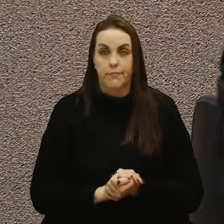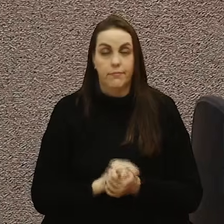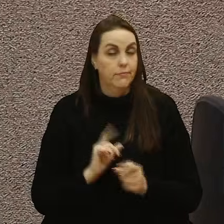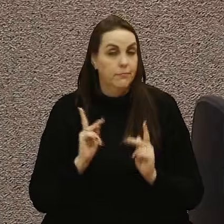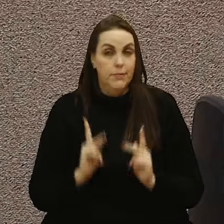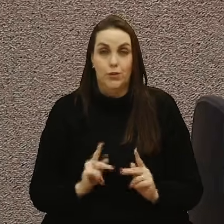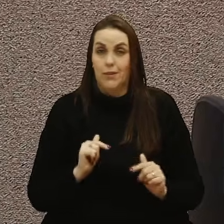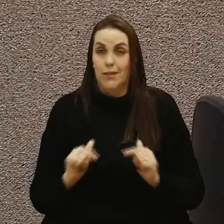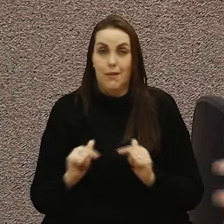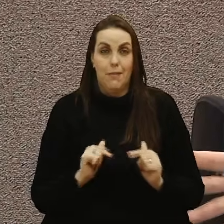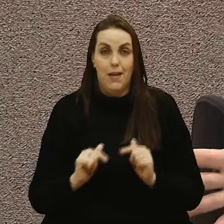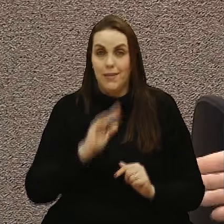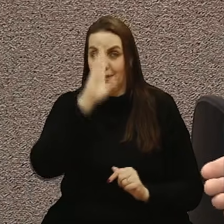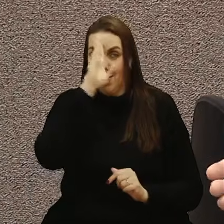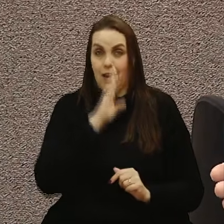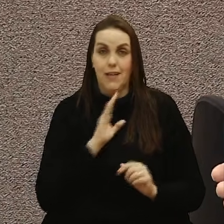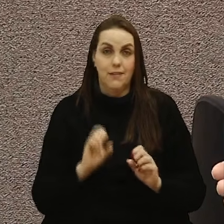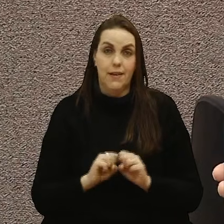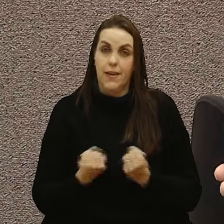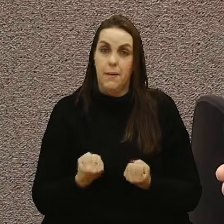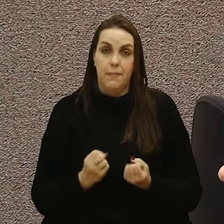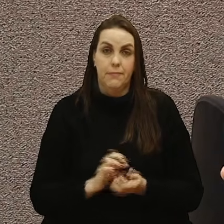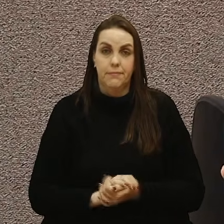trabalha de graça acaba quebrando.